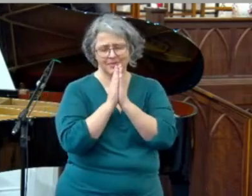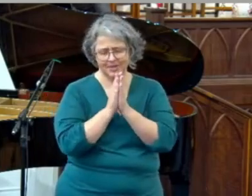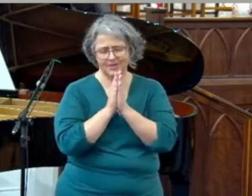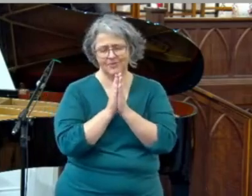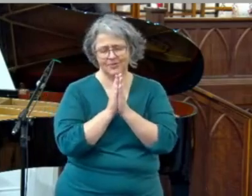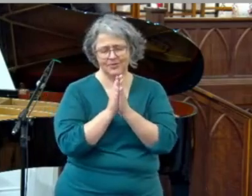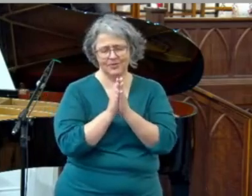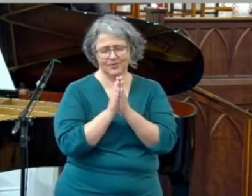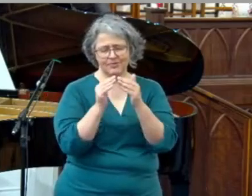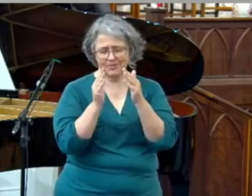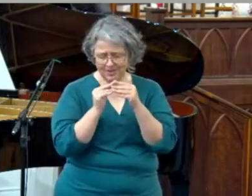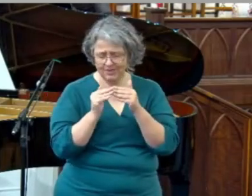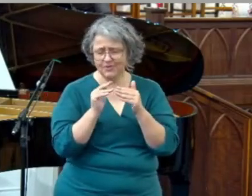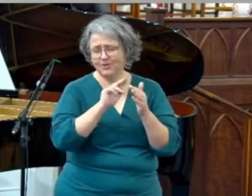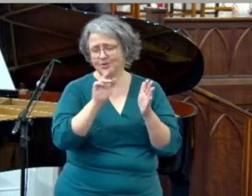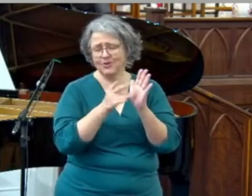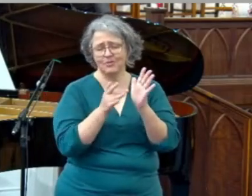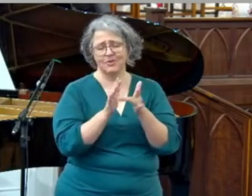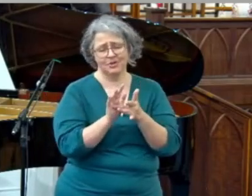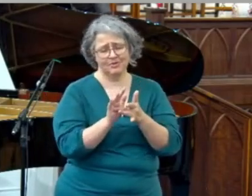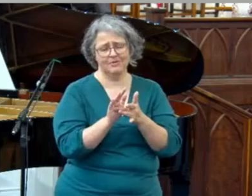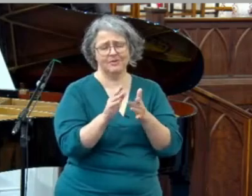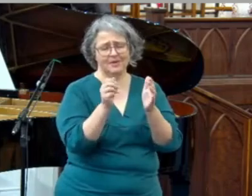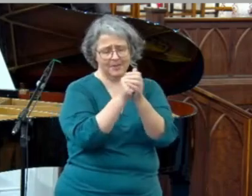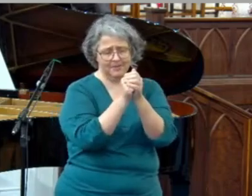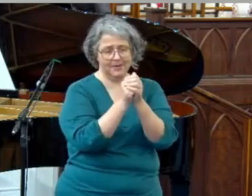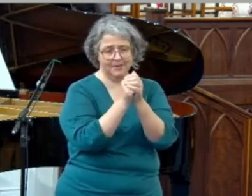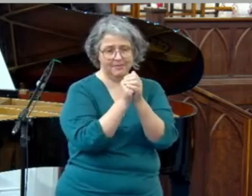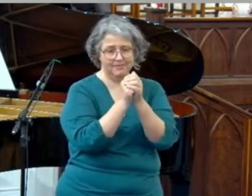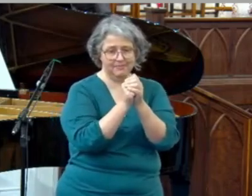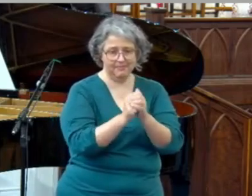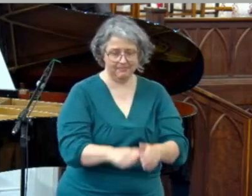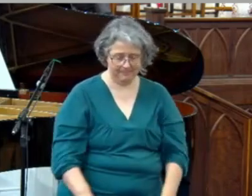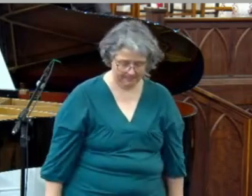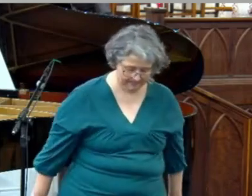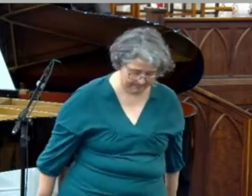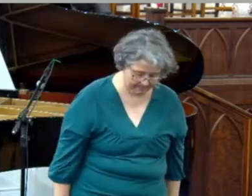isso, orando a Ti no nome de Cristo Jesus. Amém.